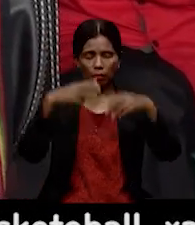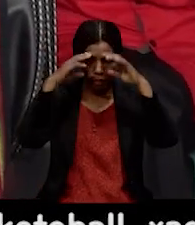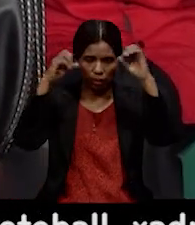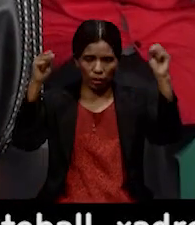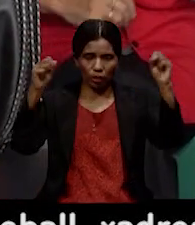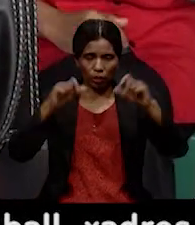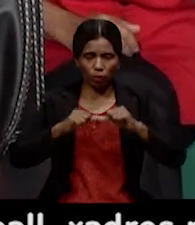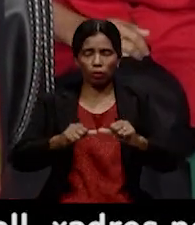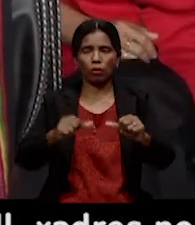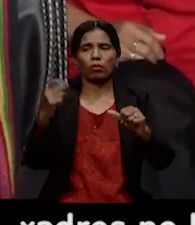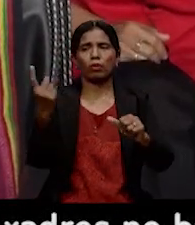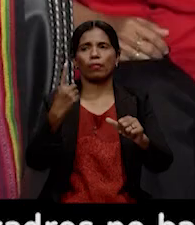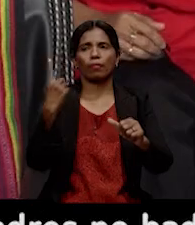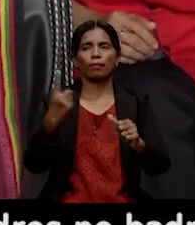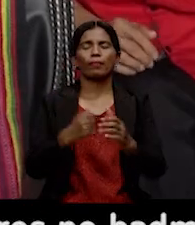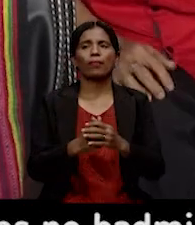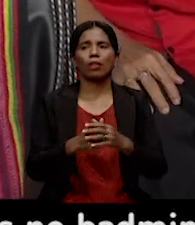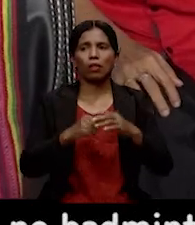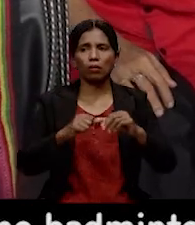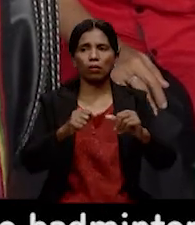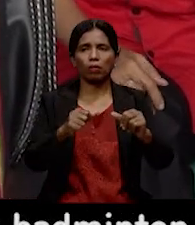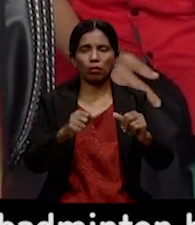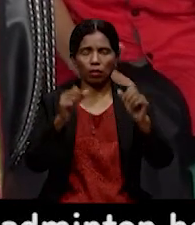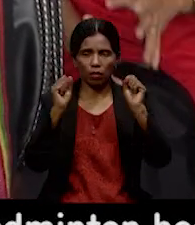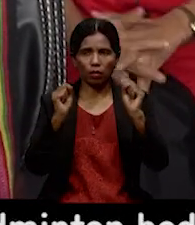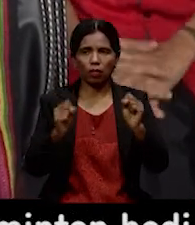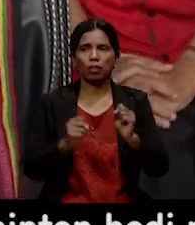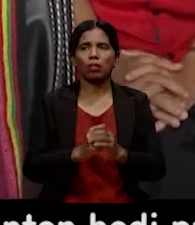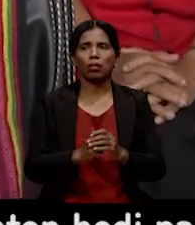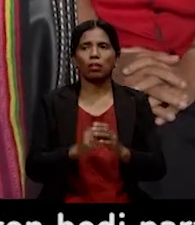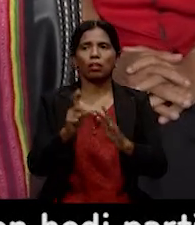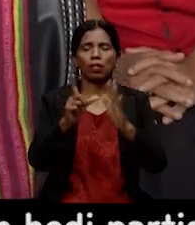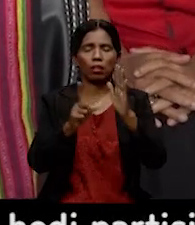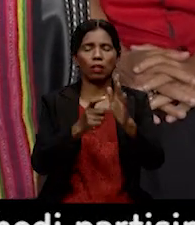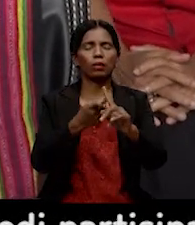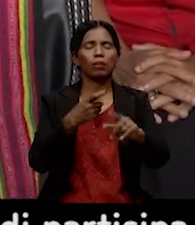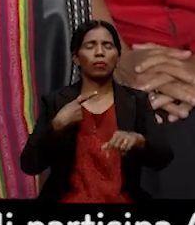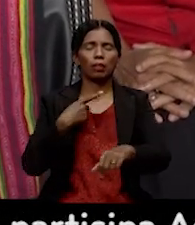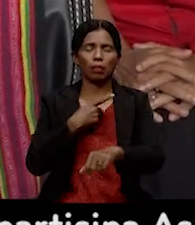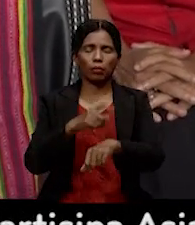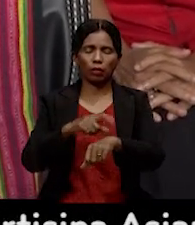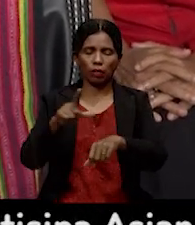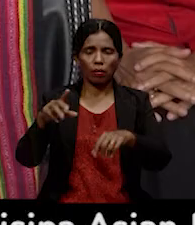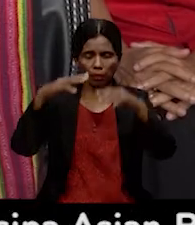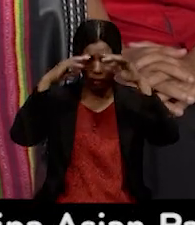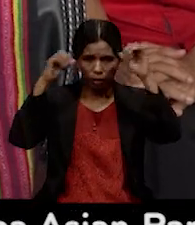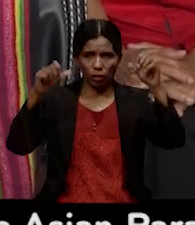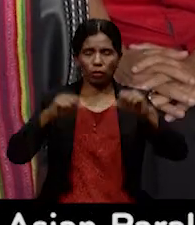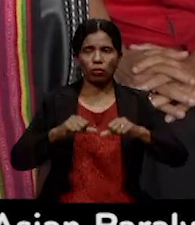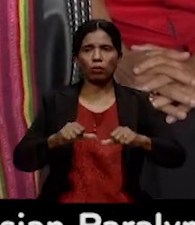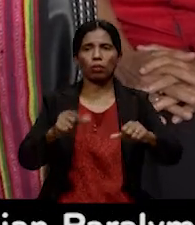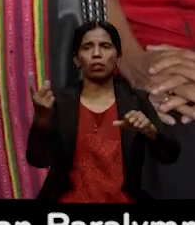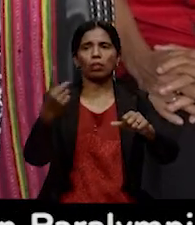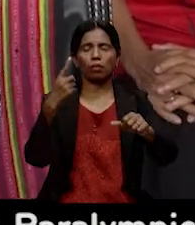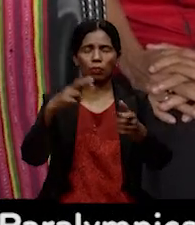fatin ne continua no fatin se decreto lei ka lei usi Parlamento Nacional fo ba presidente continua no fatin continua promulga